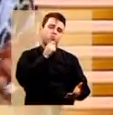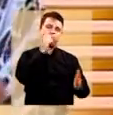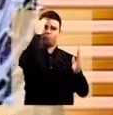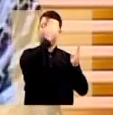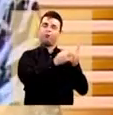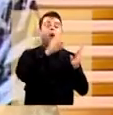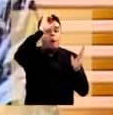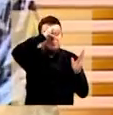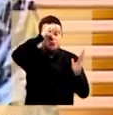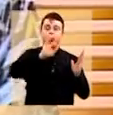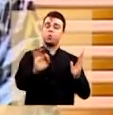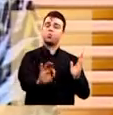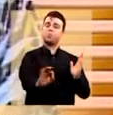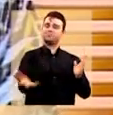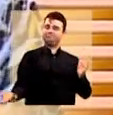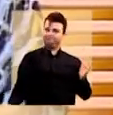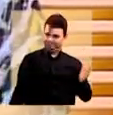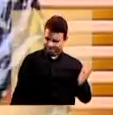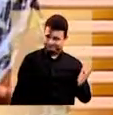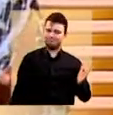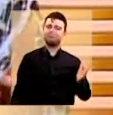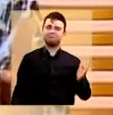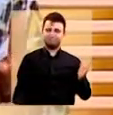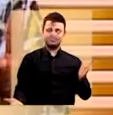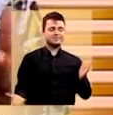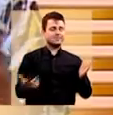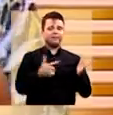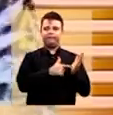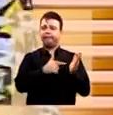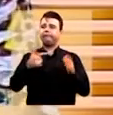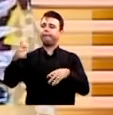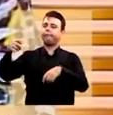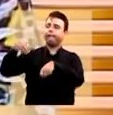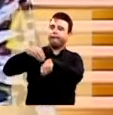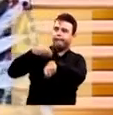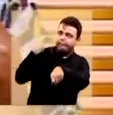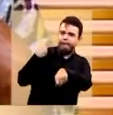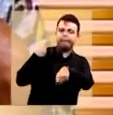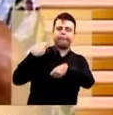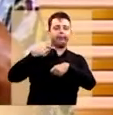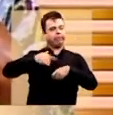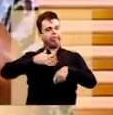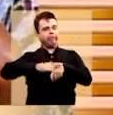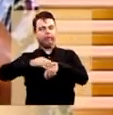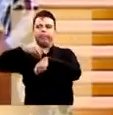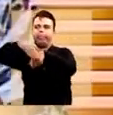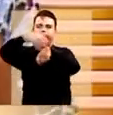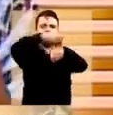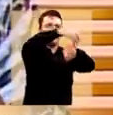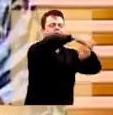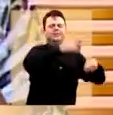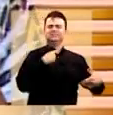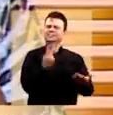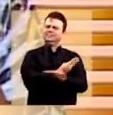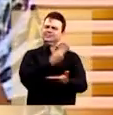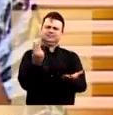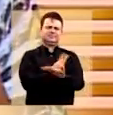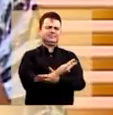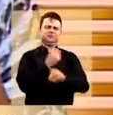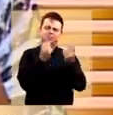não aprendeu. Né? Então, a gente fica vendendo como passaram para a gente. E passaram tudo